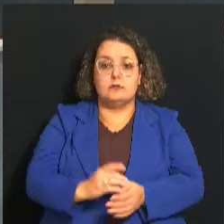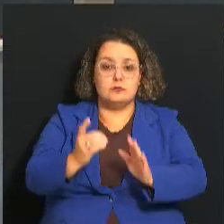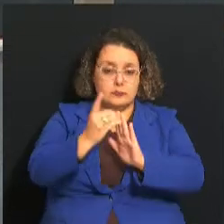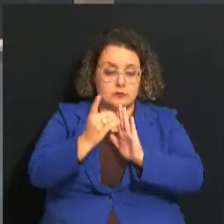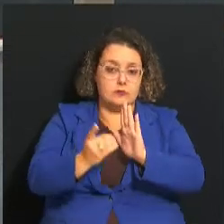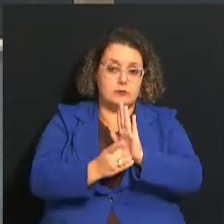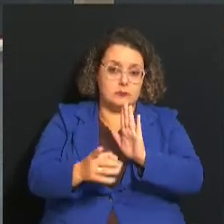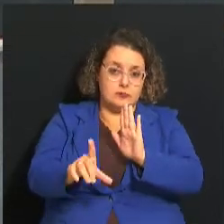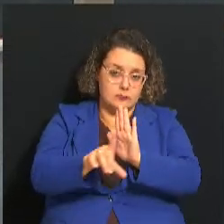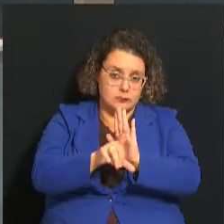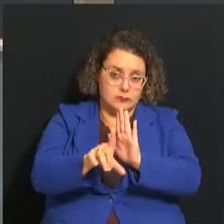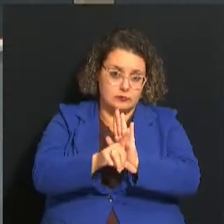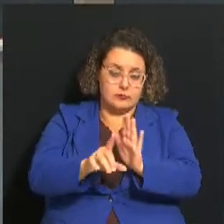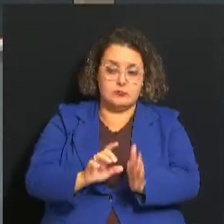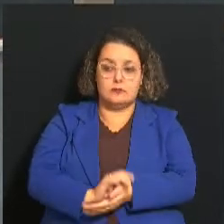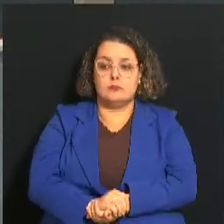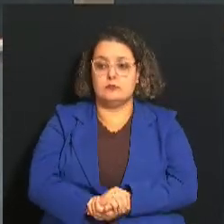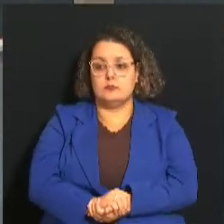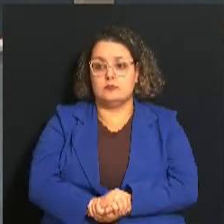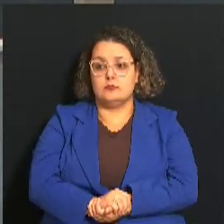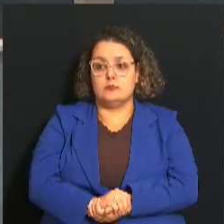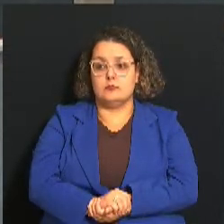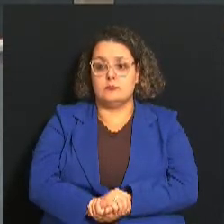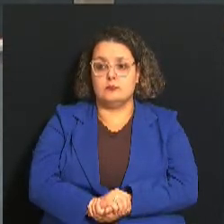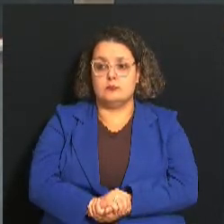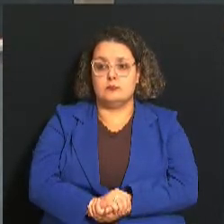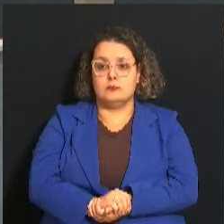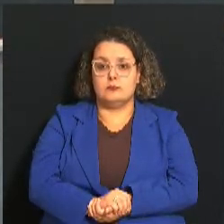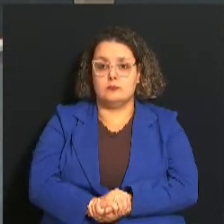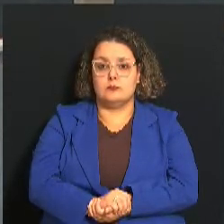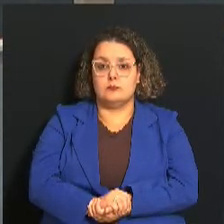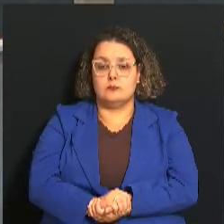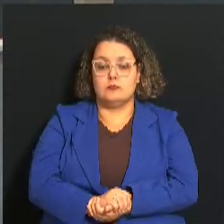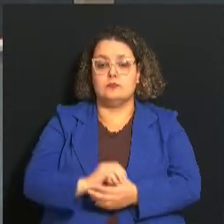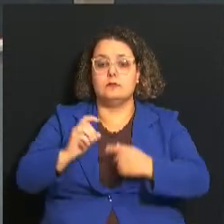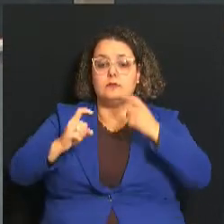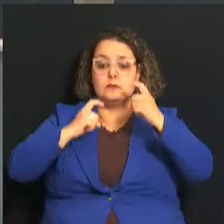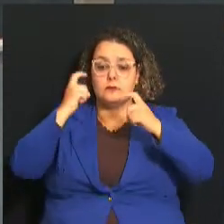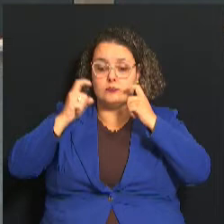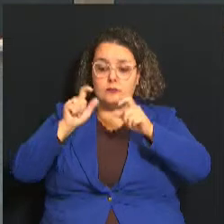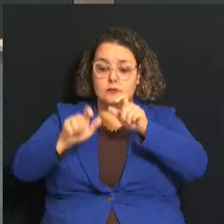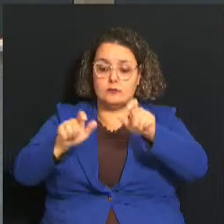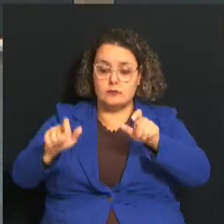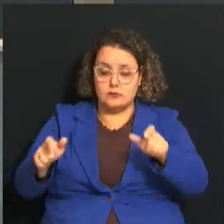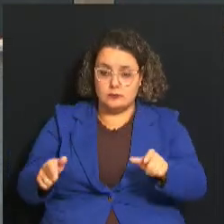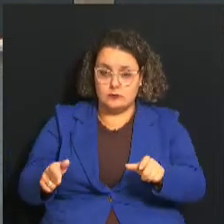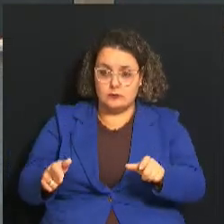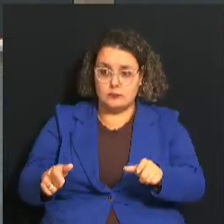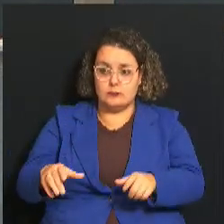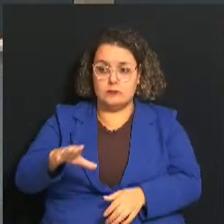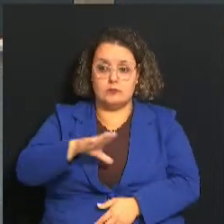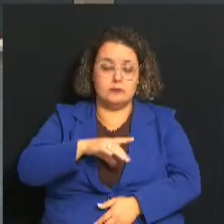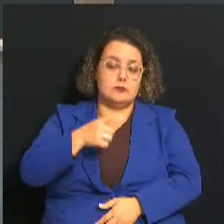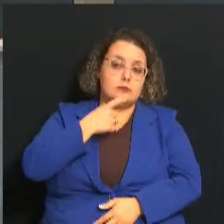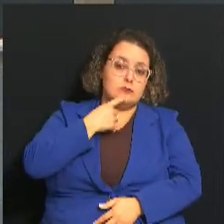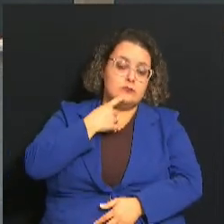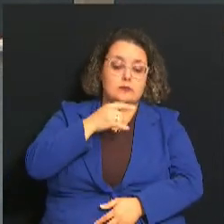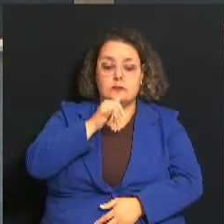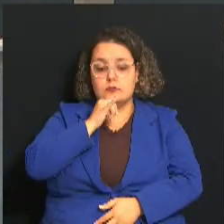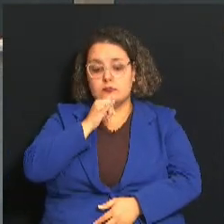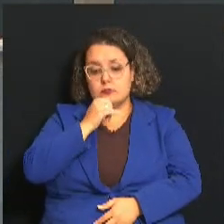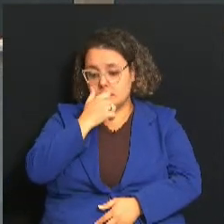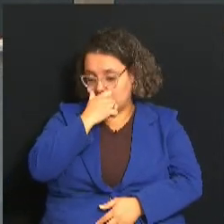em que preocupa muito como a questão da pessoa poder, em Campinas, por exemplo, fazer